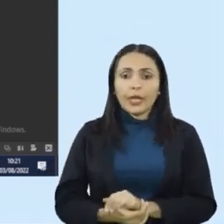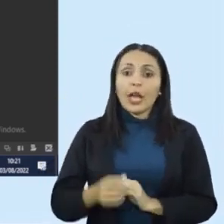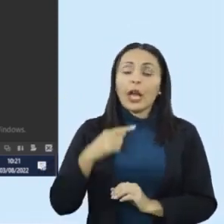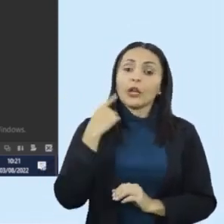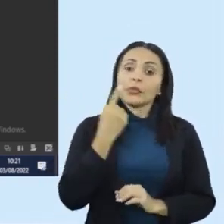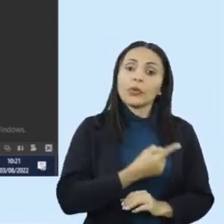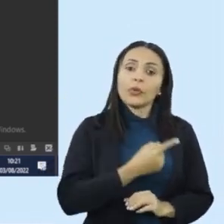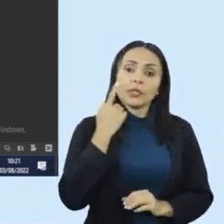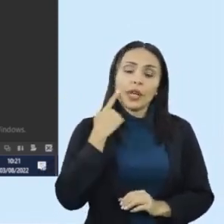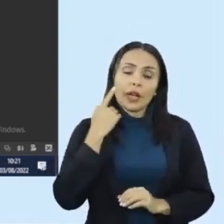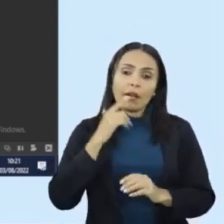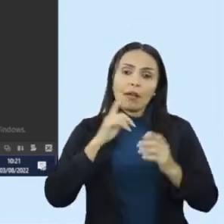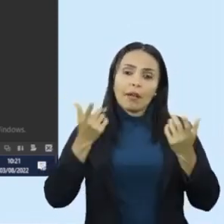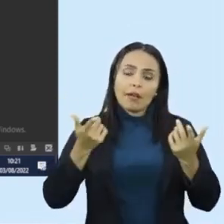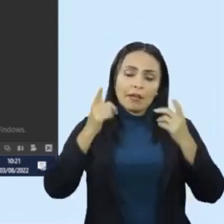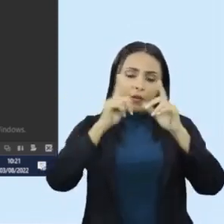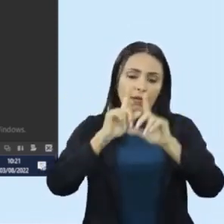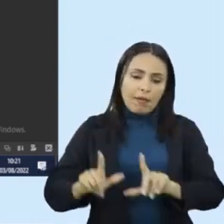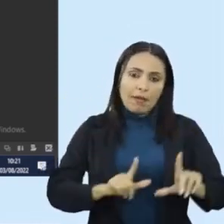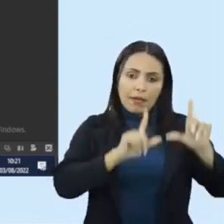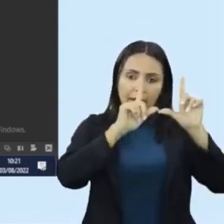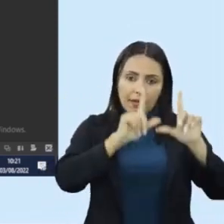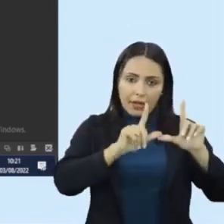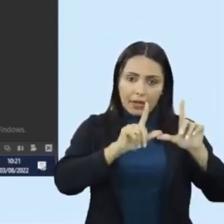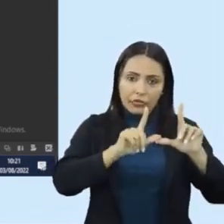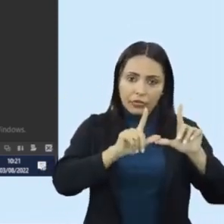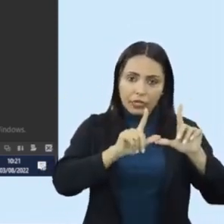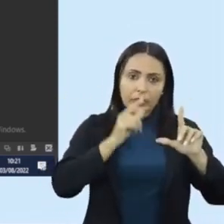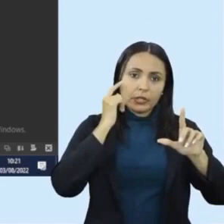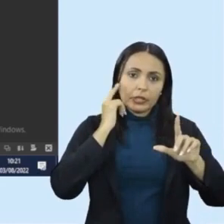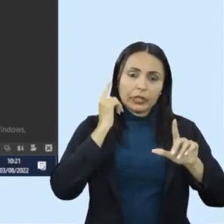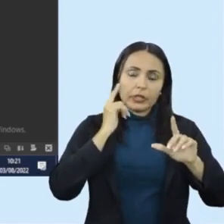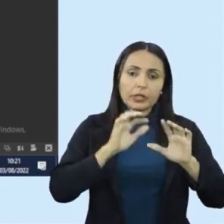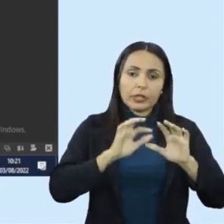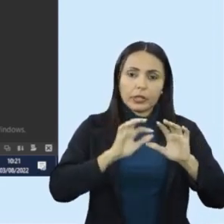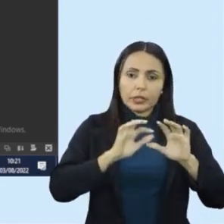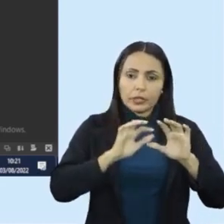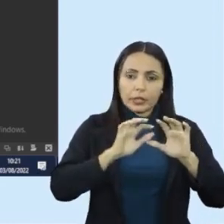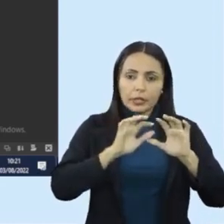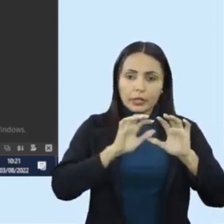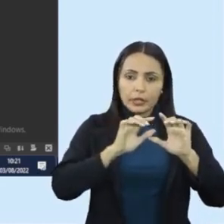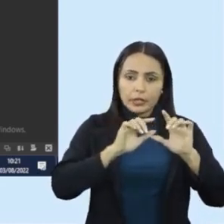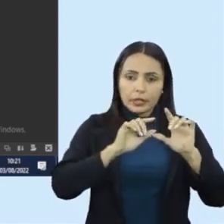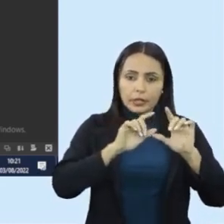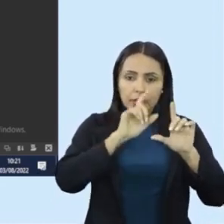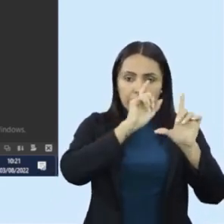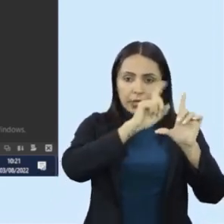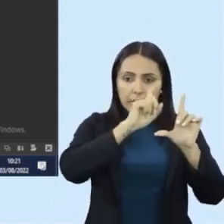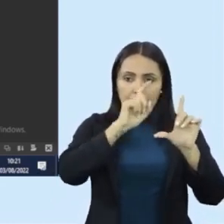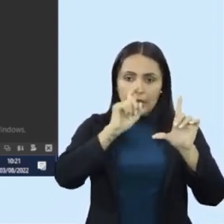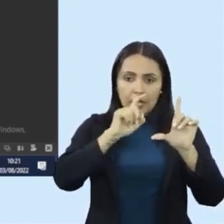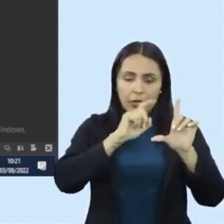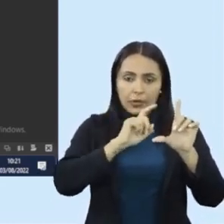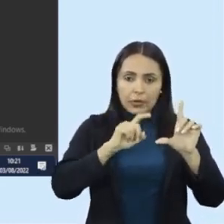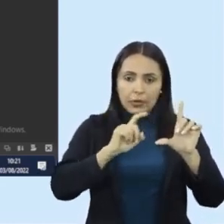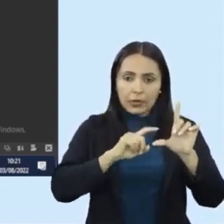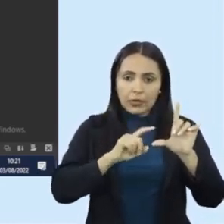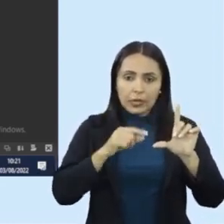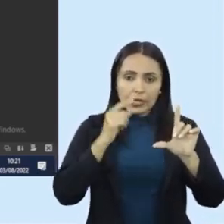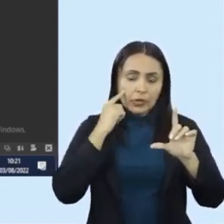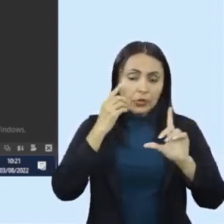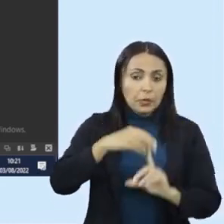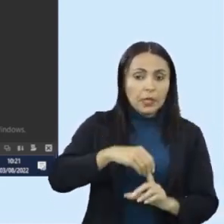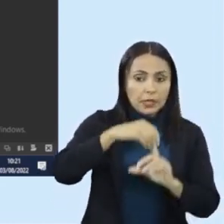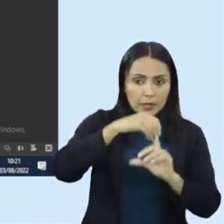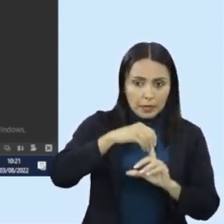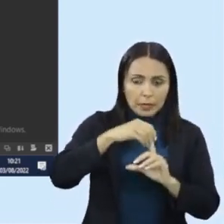nossa caixa de diálogo das camadas. na nossa caixa